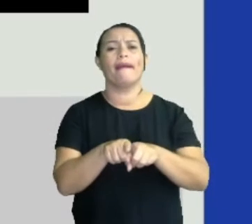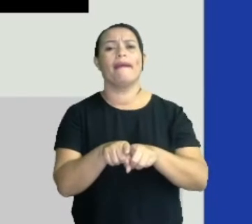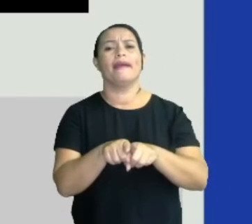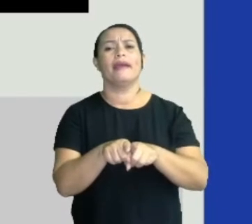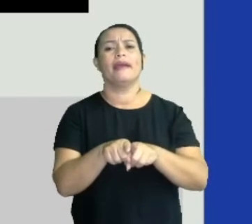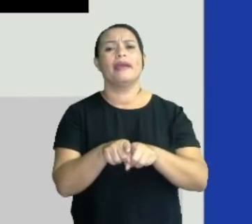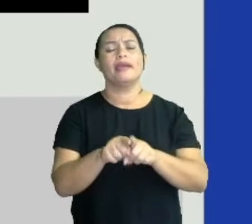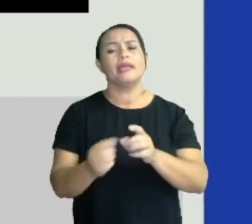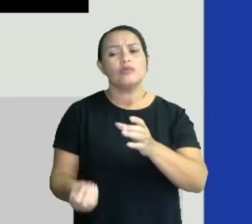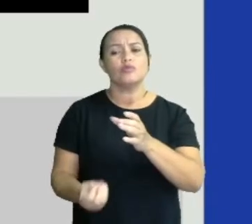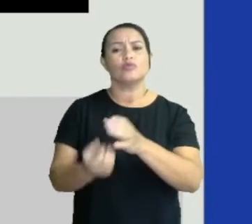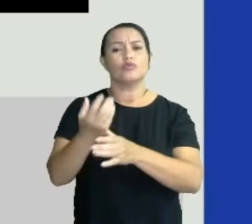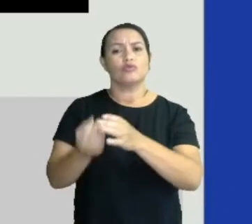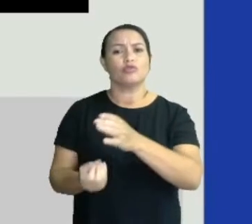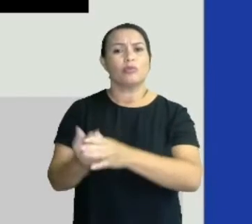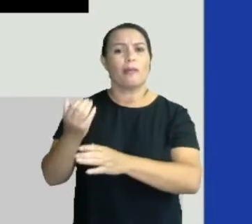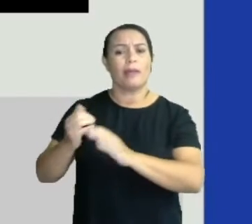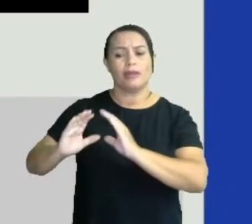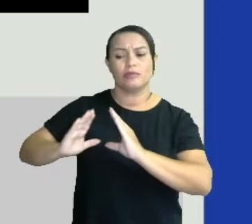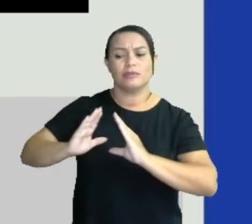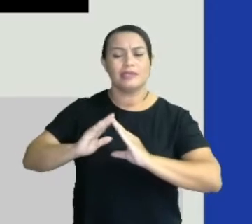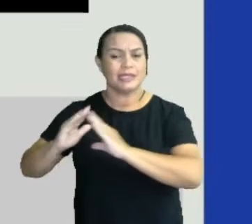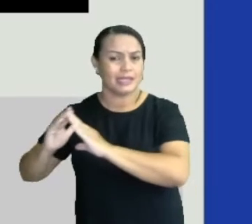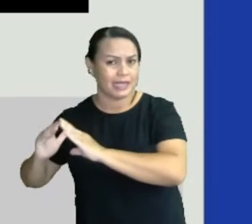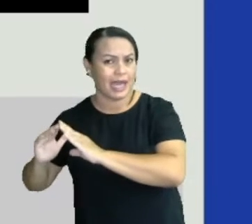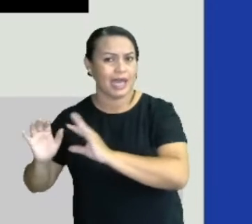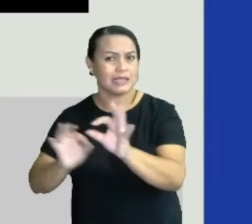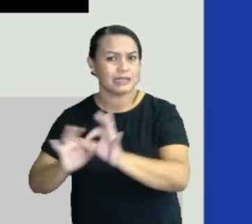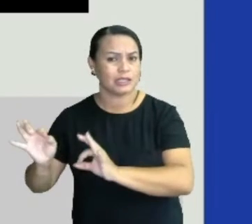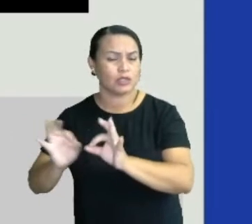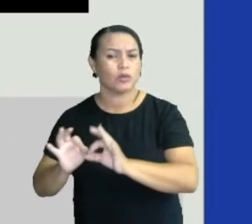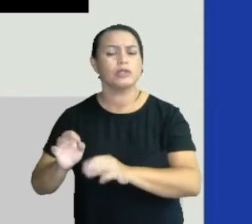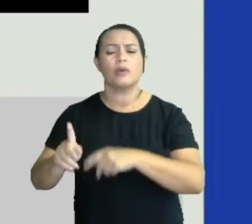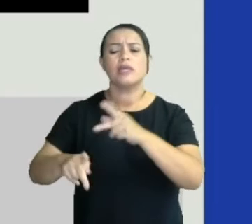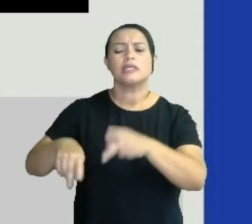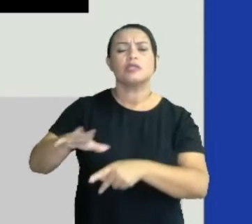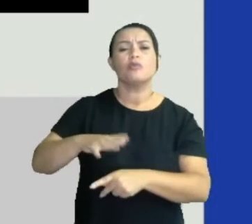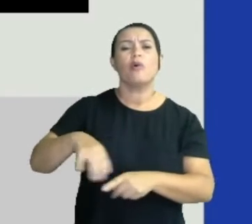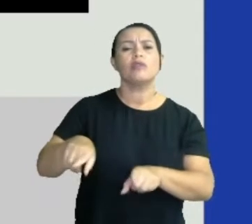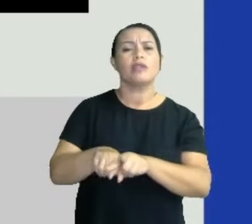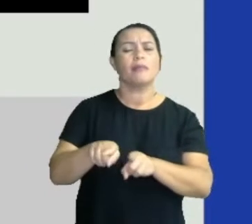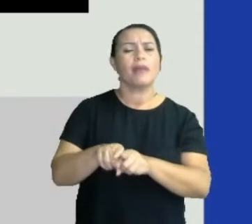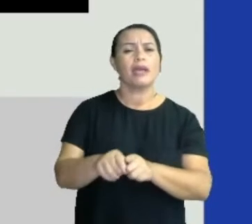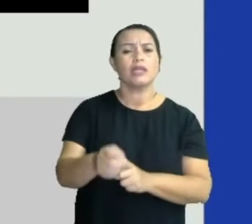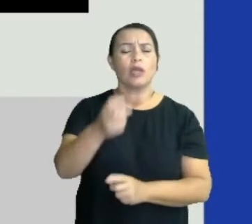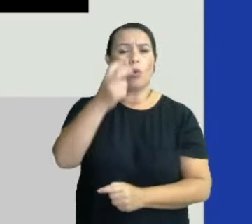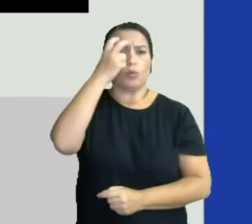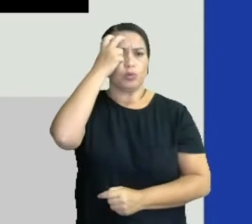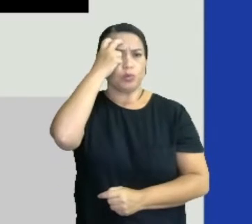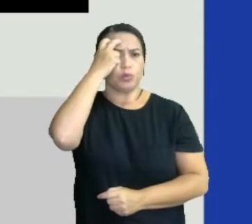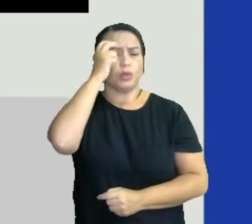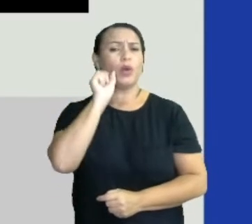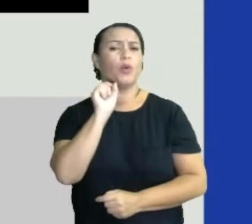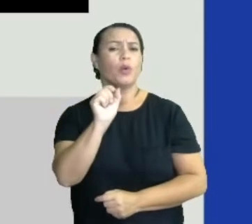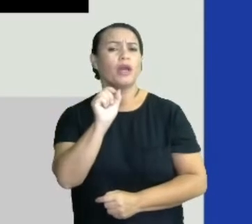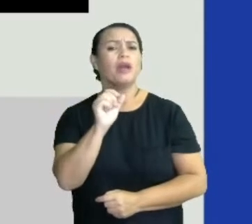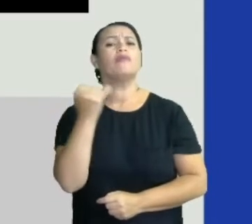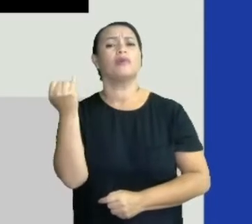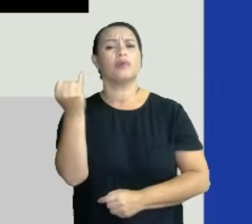vista colonial, esses povos, do ponto de vista cultural, esses povos